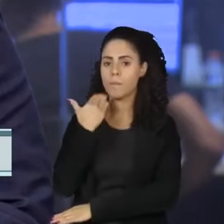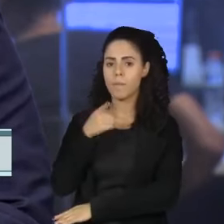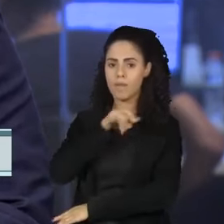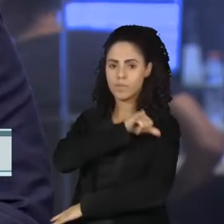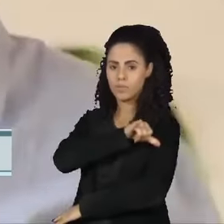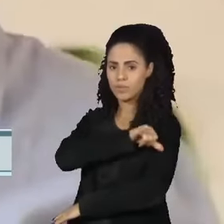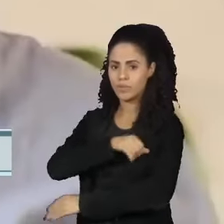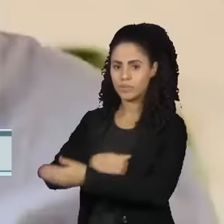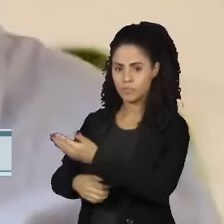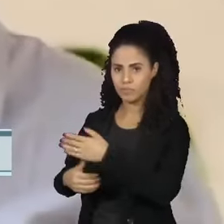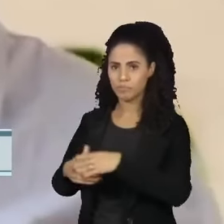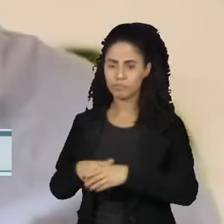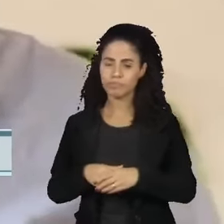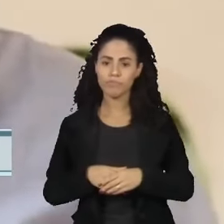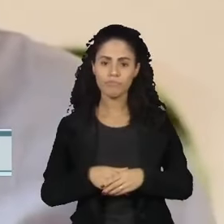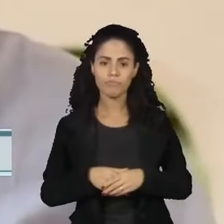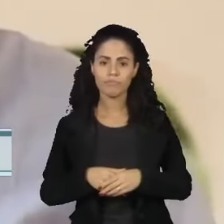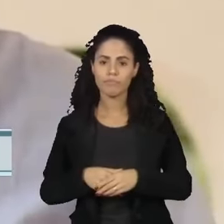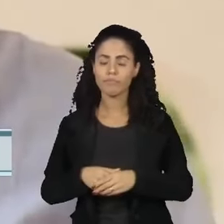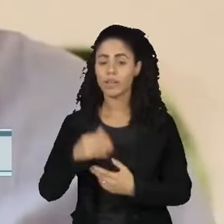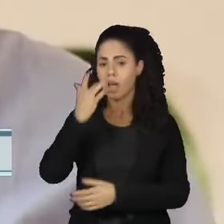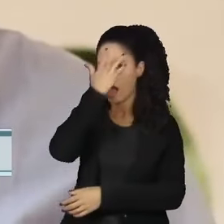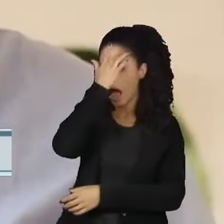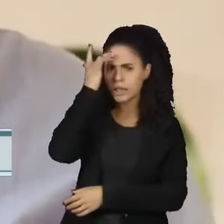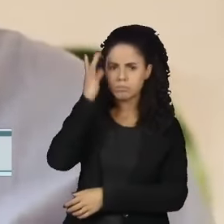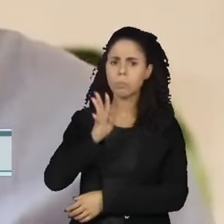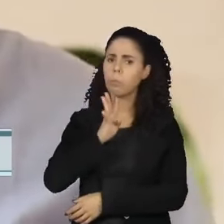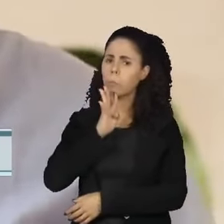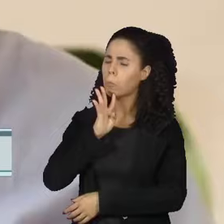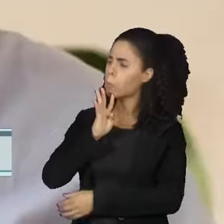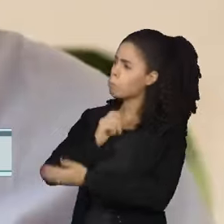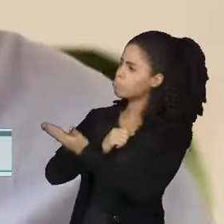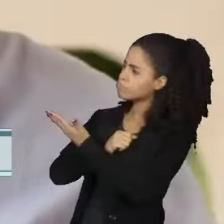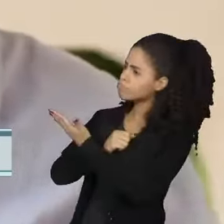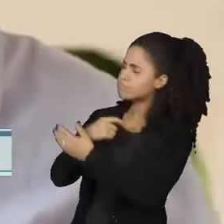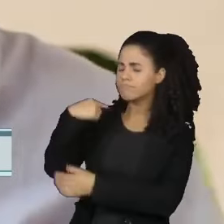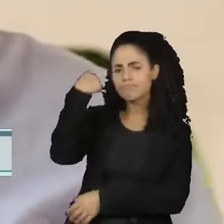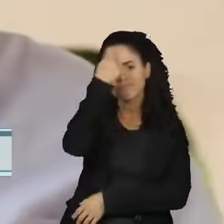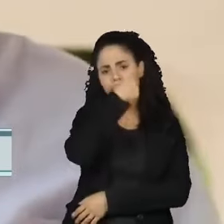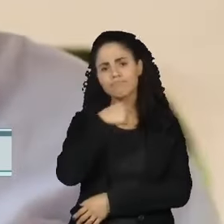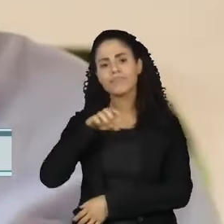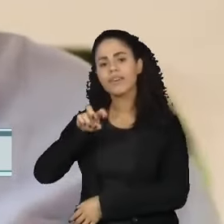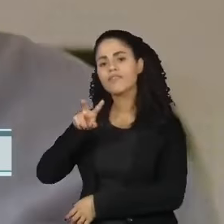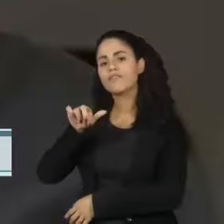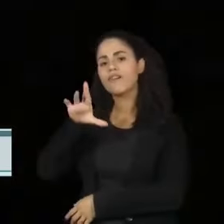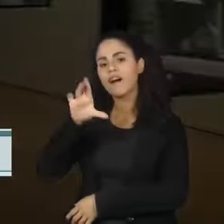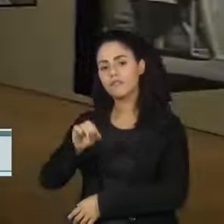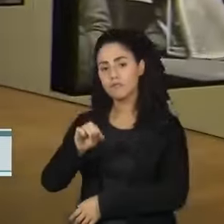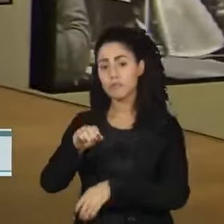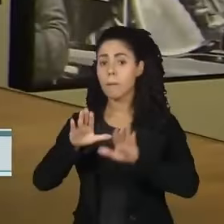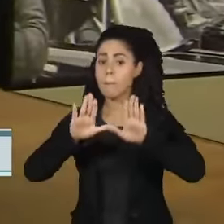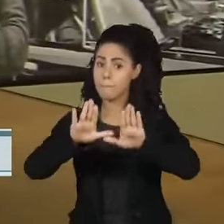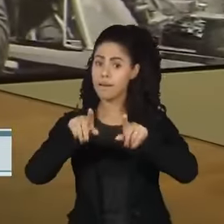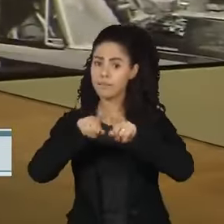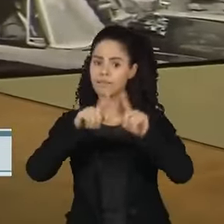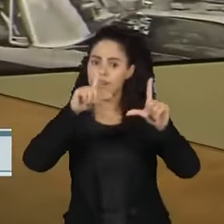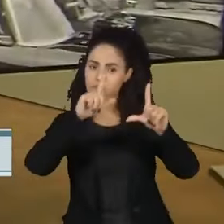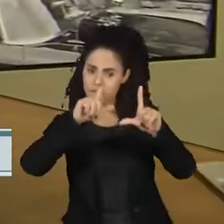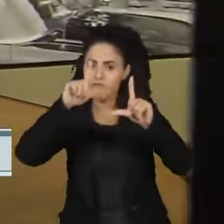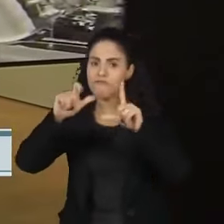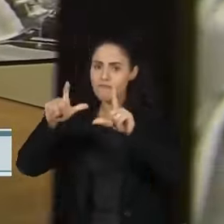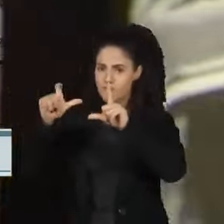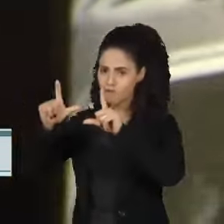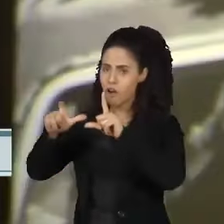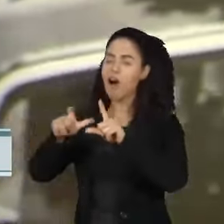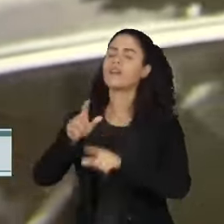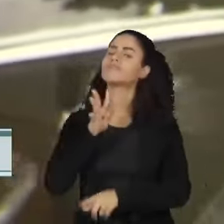de Janeiro muita gente pode não conhecer o rosto de Evandro Teixeira mas as fotos produzidas